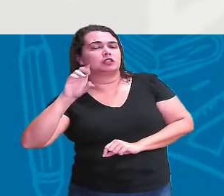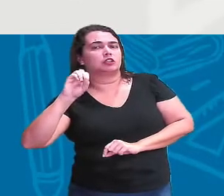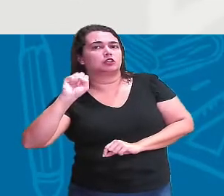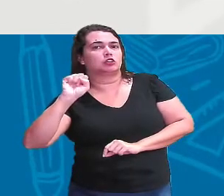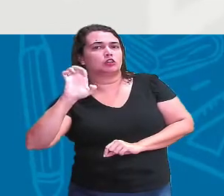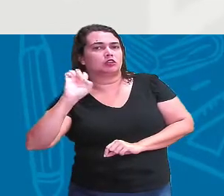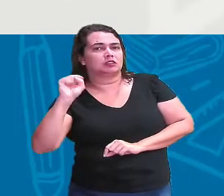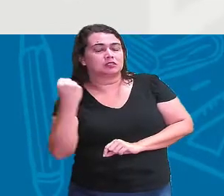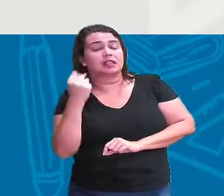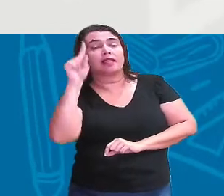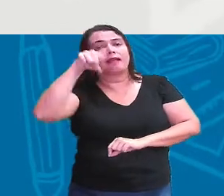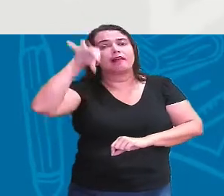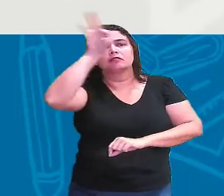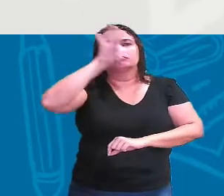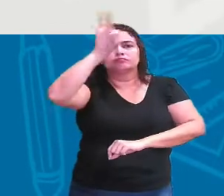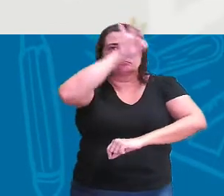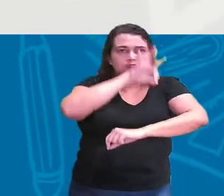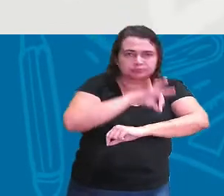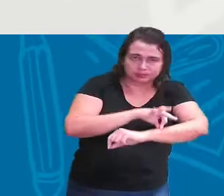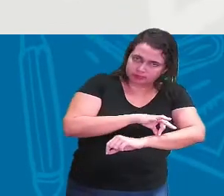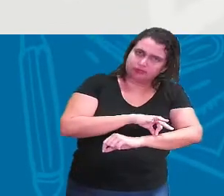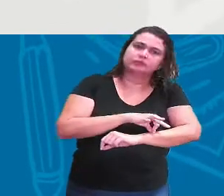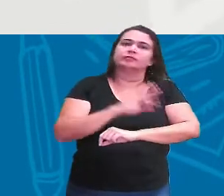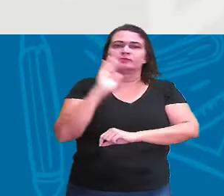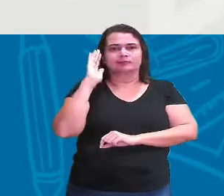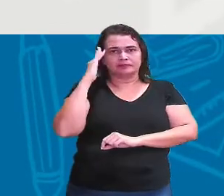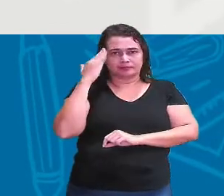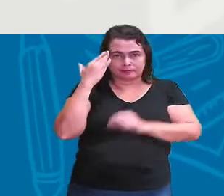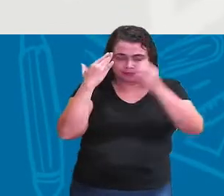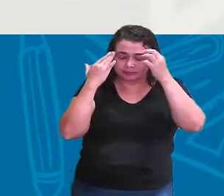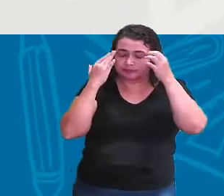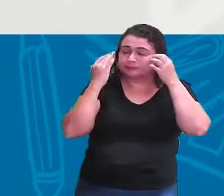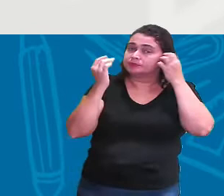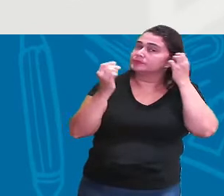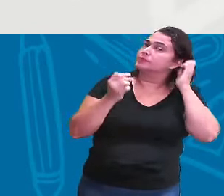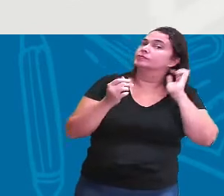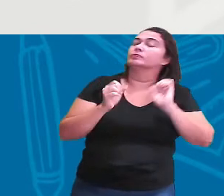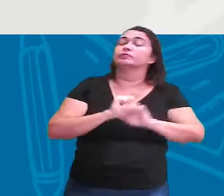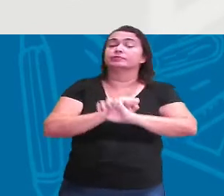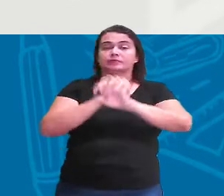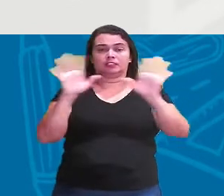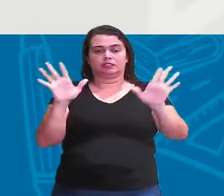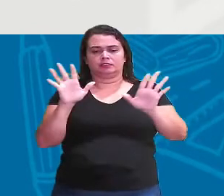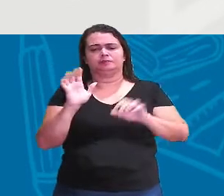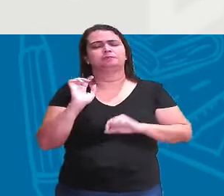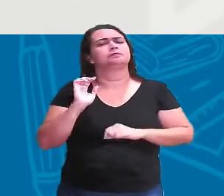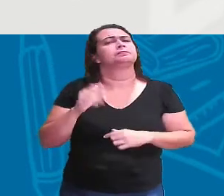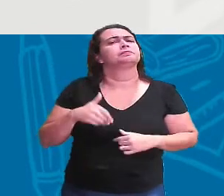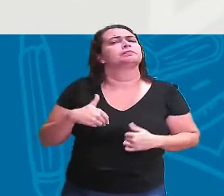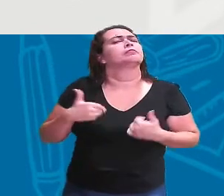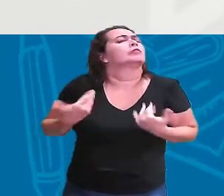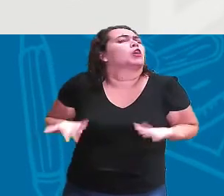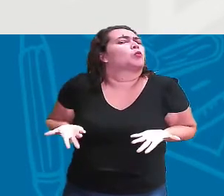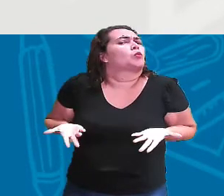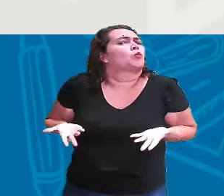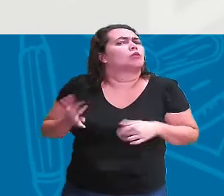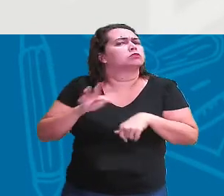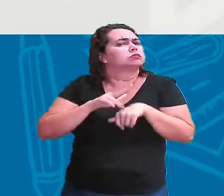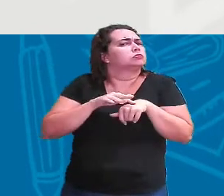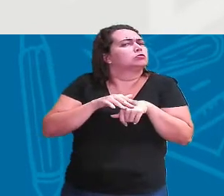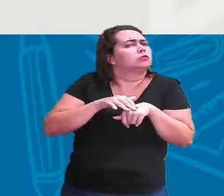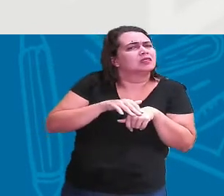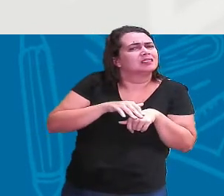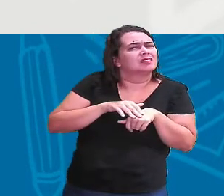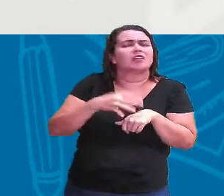pensando em quem? Em artrópodes. Mais ou menos isso. Mas o mais importante é você entender. E aí, qual seriam essas arboviroses mais comuns que a